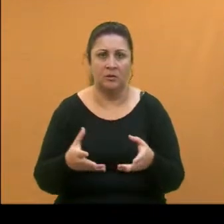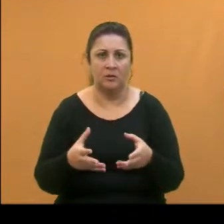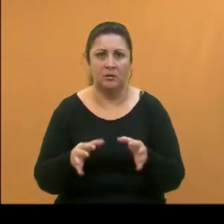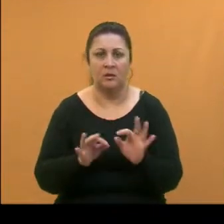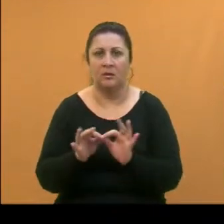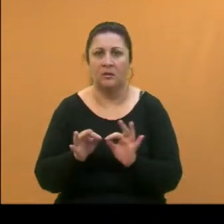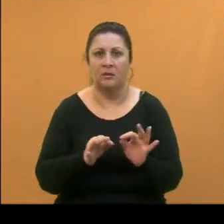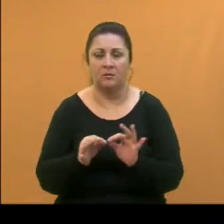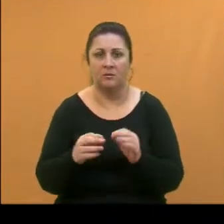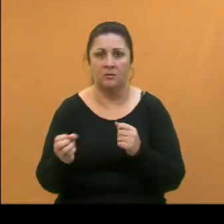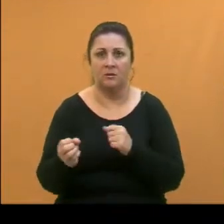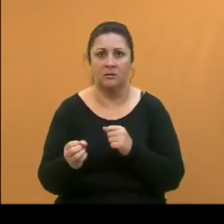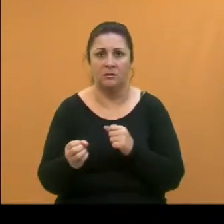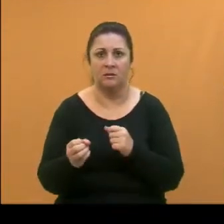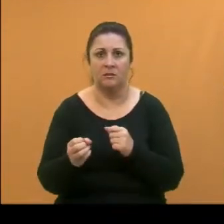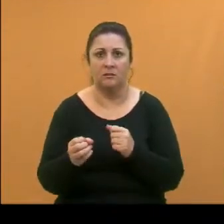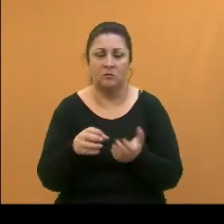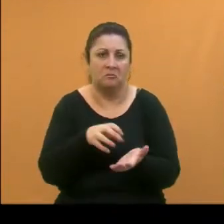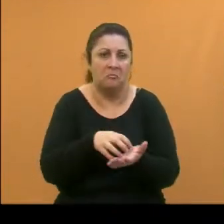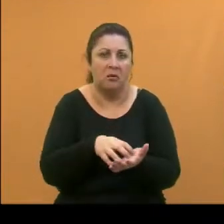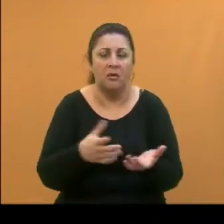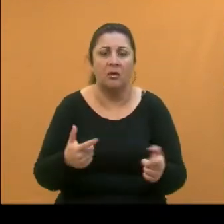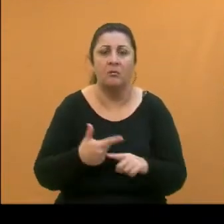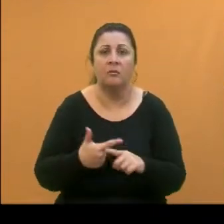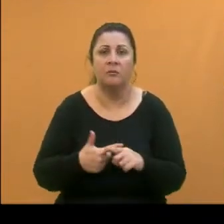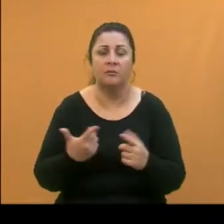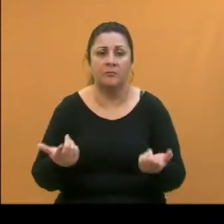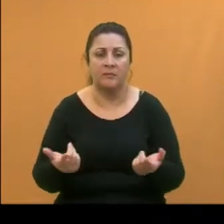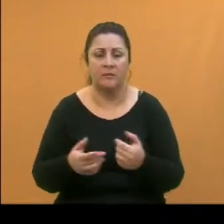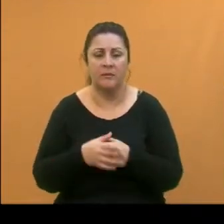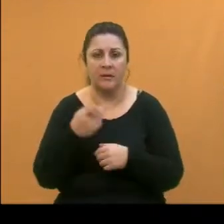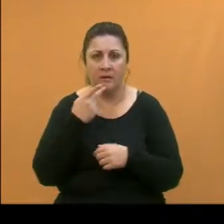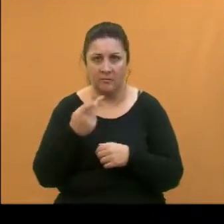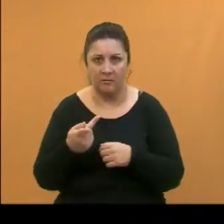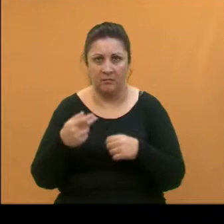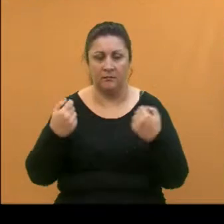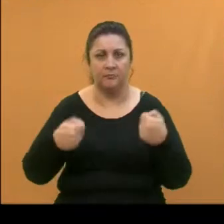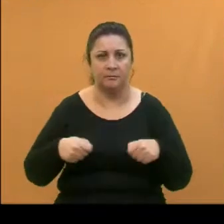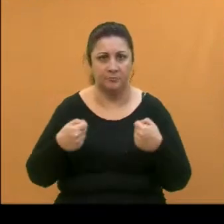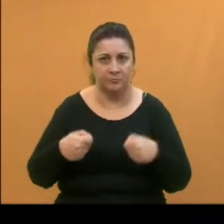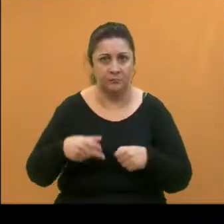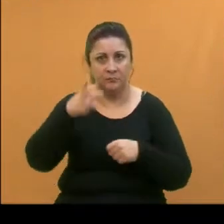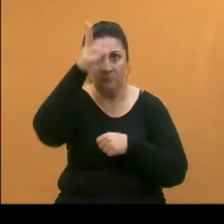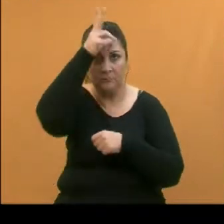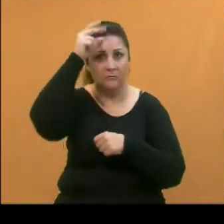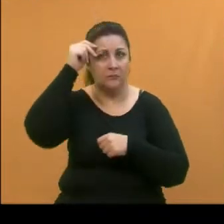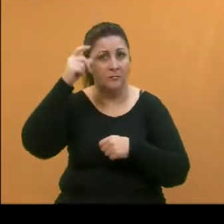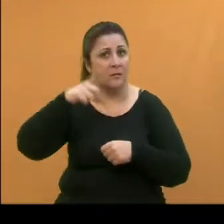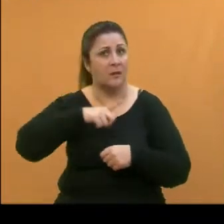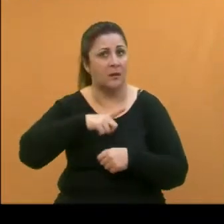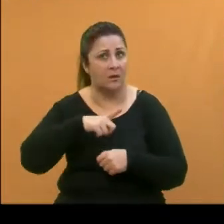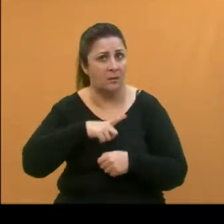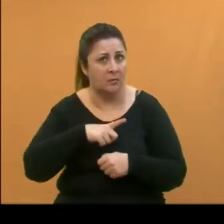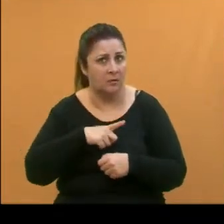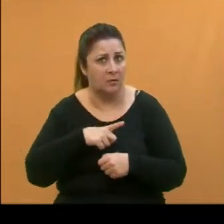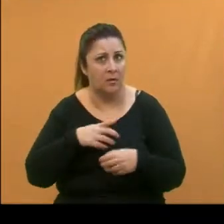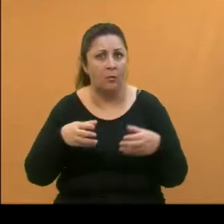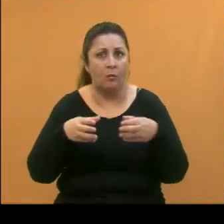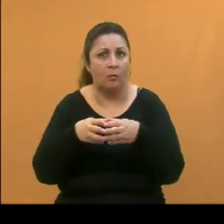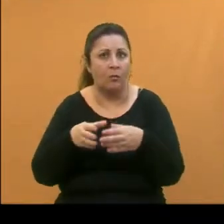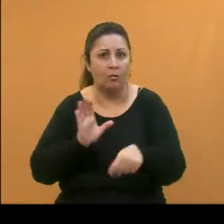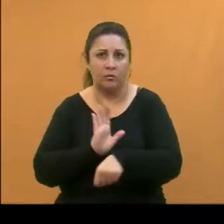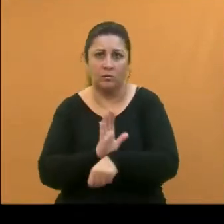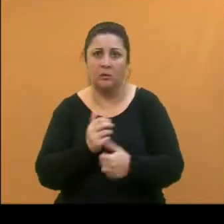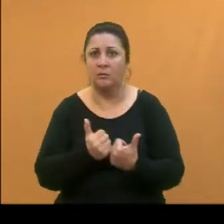dessa nova estrutura, até porque, como eu disse, é necessário que o prefeito tenha uma estrutura de apoio para que